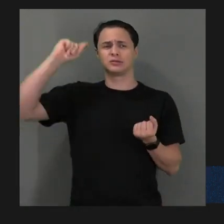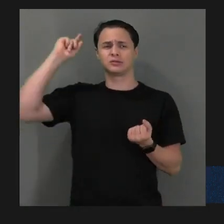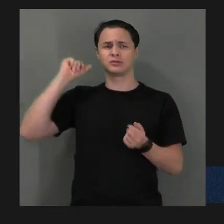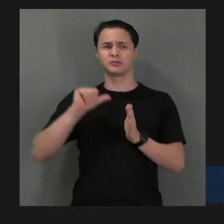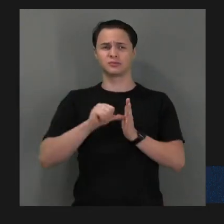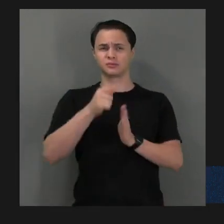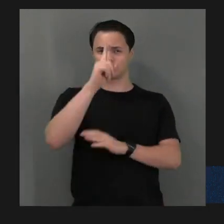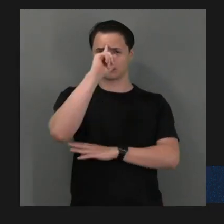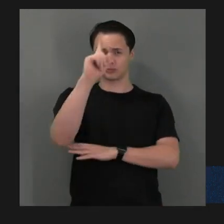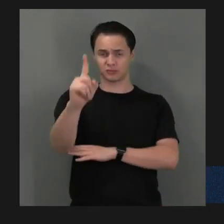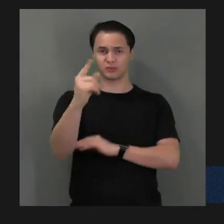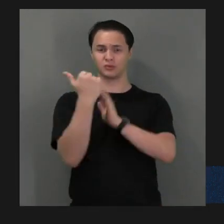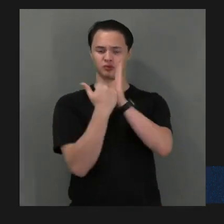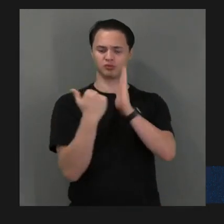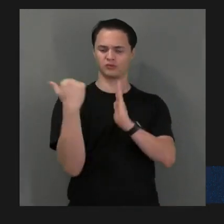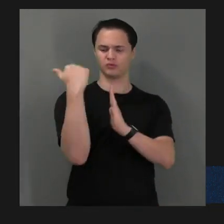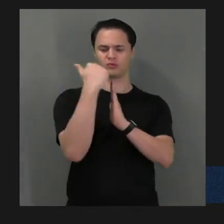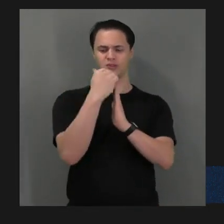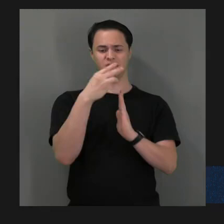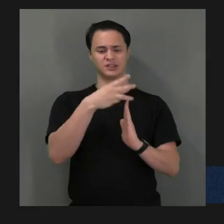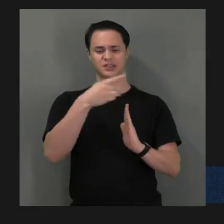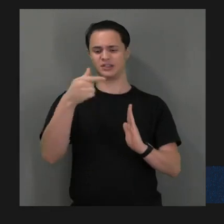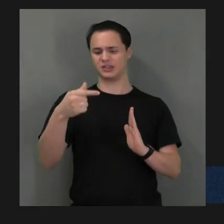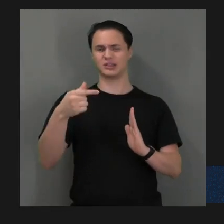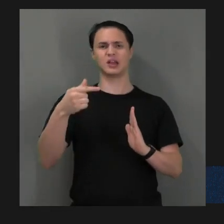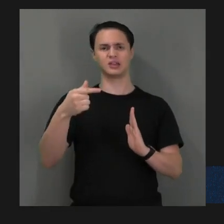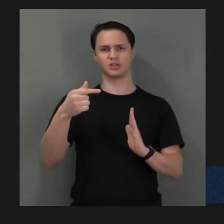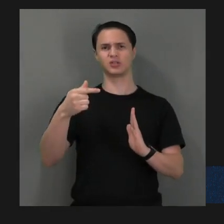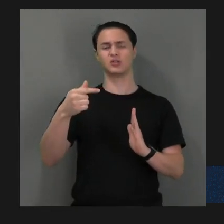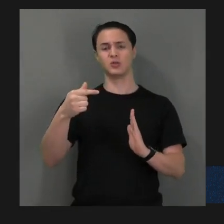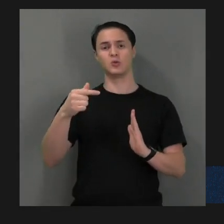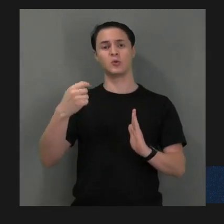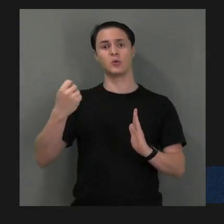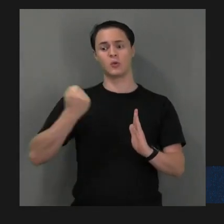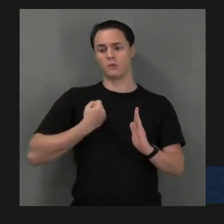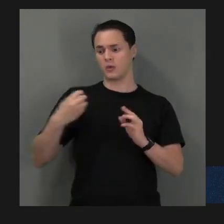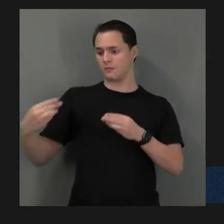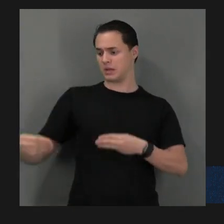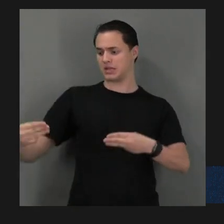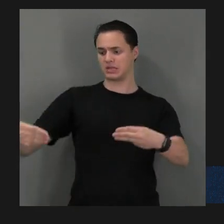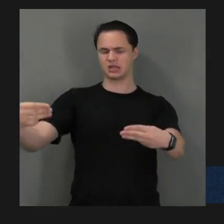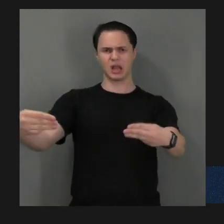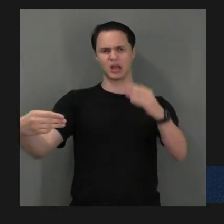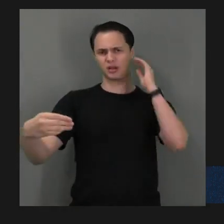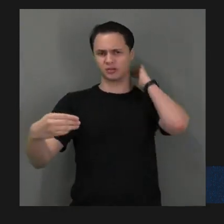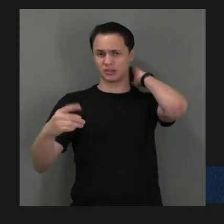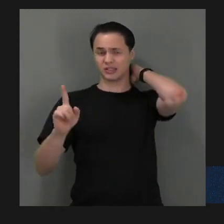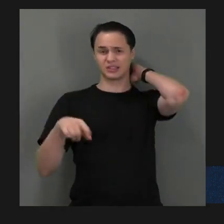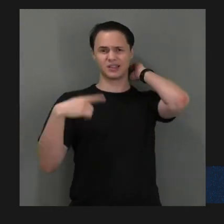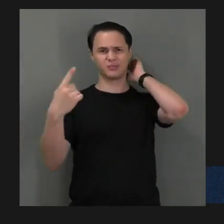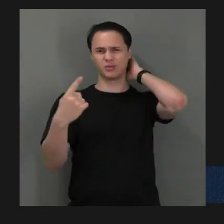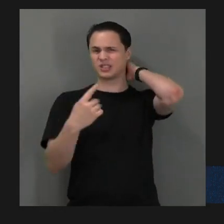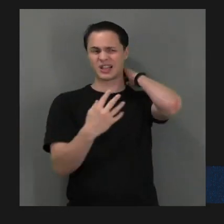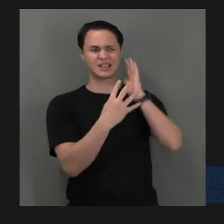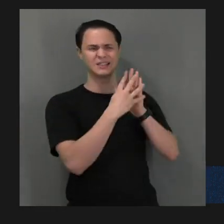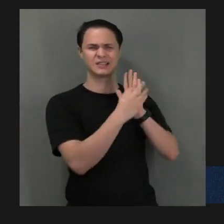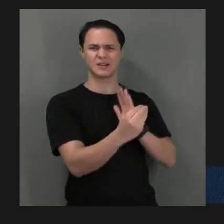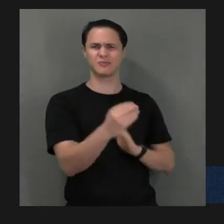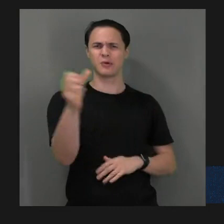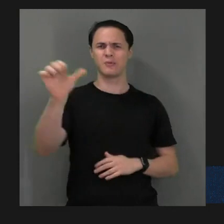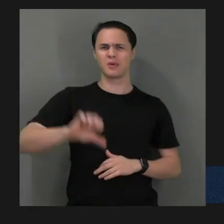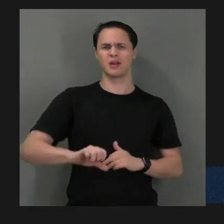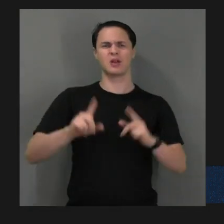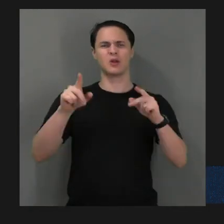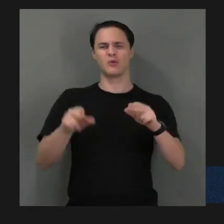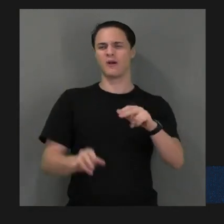de 23 para 37 o número de ministérios, e depois dando péssimos exemplos, como as seguidas